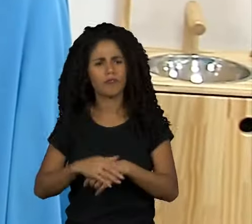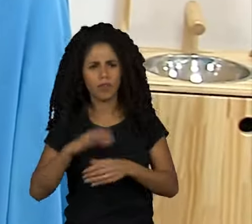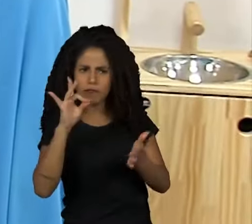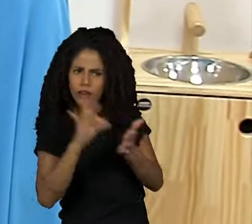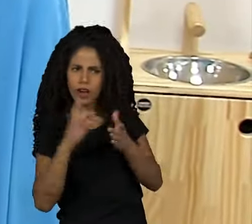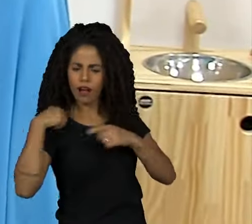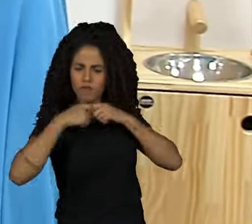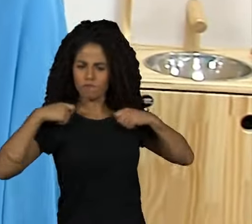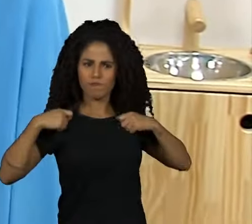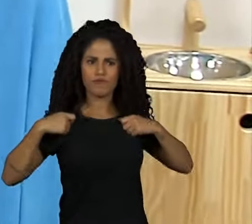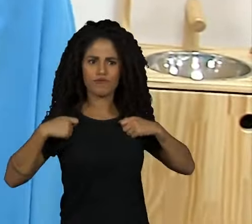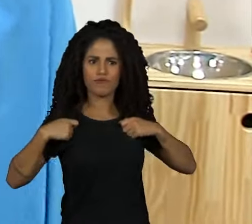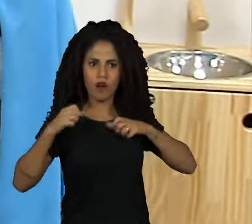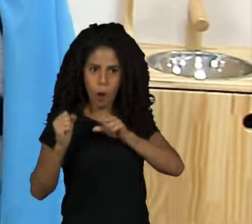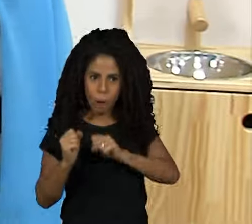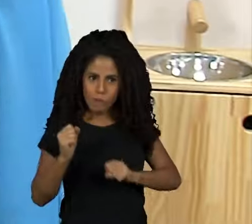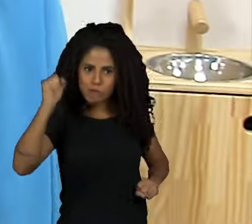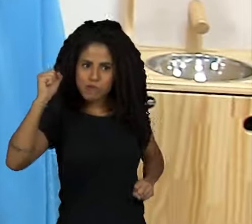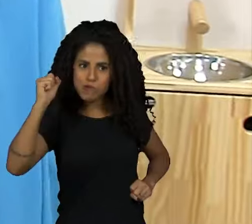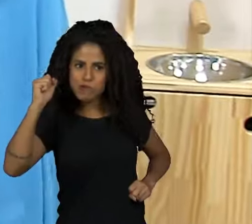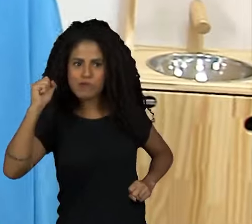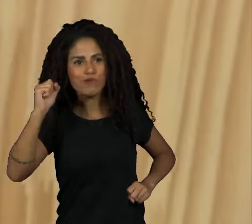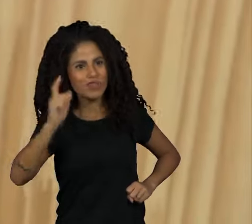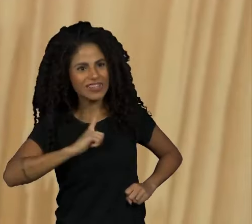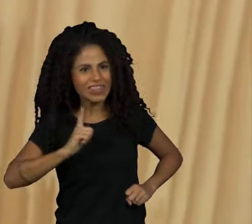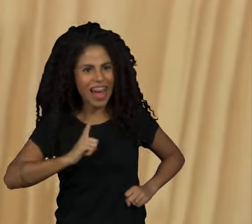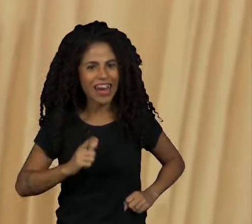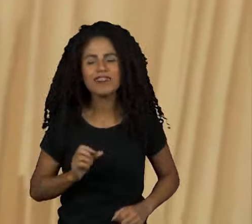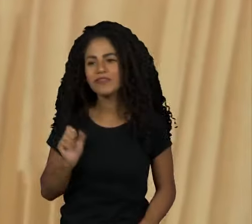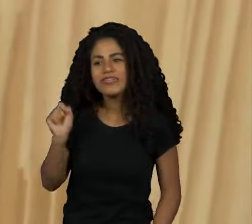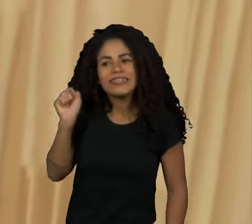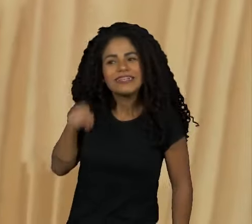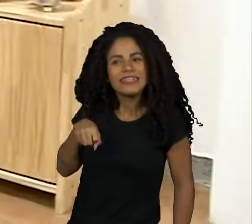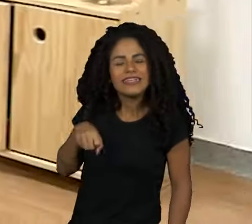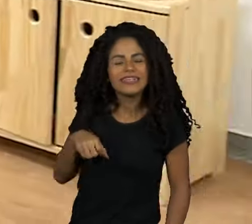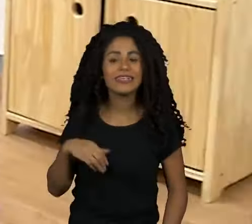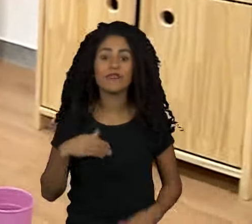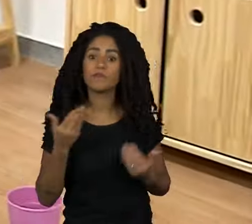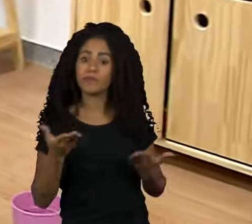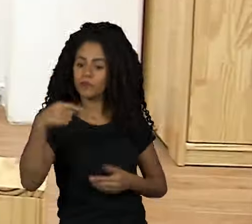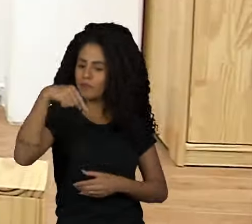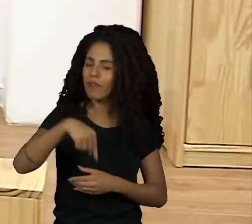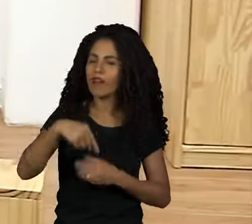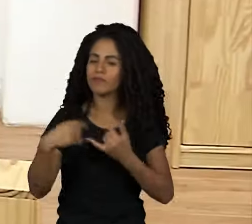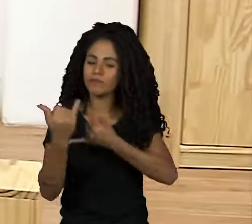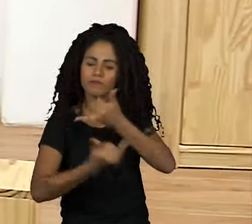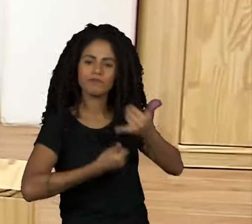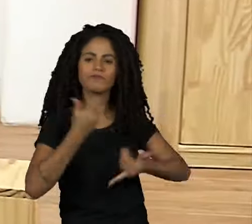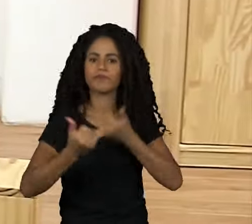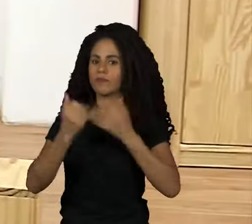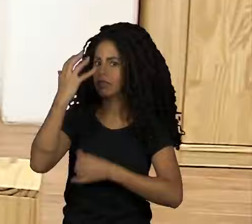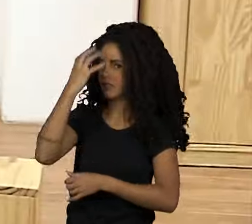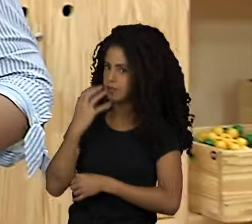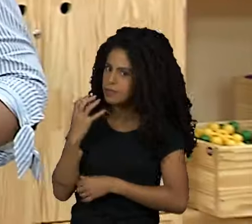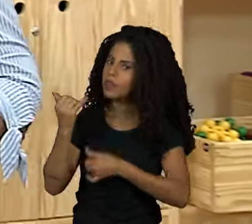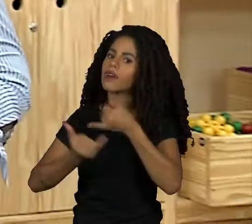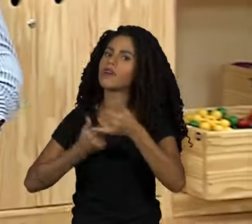poderes? Eu acho que sim. Por aqui, brincadeira é coisa bem séria,